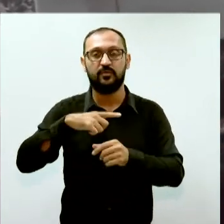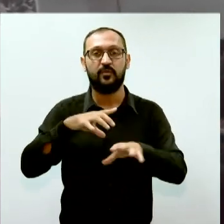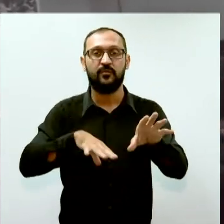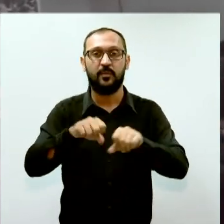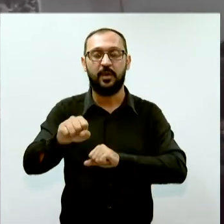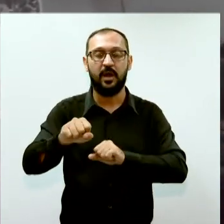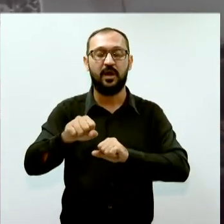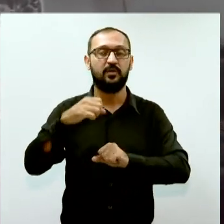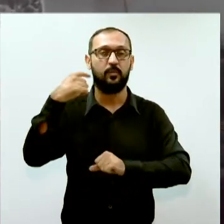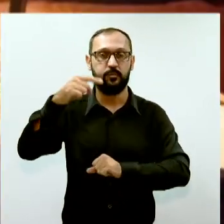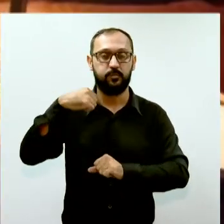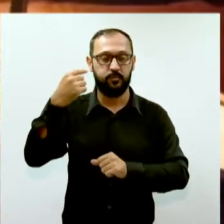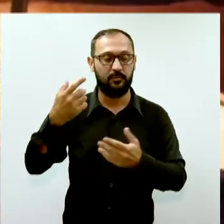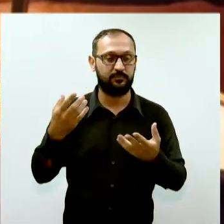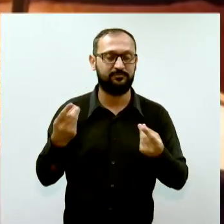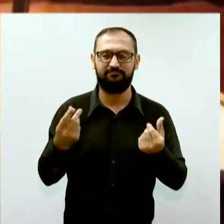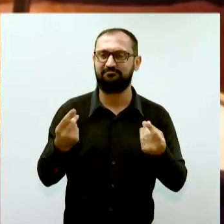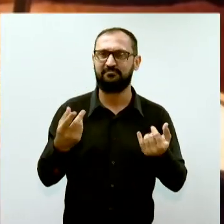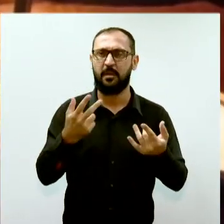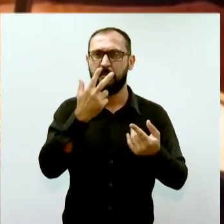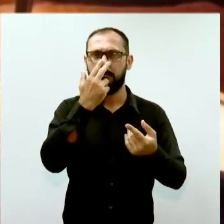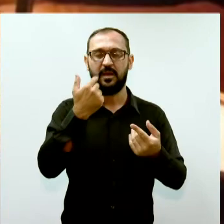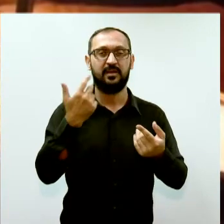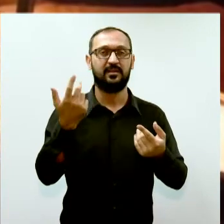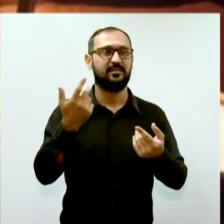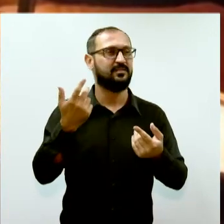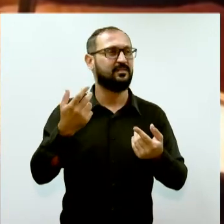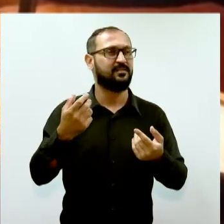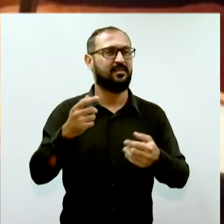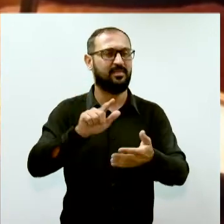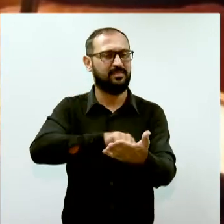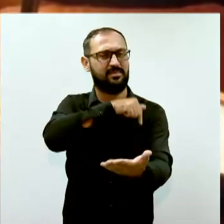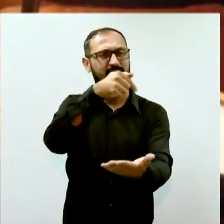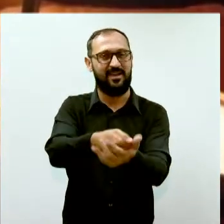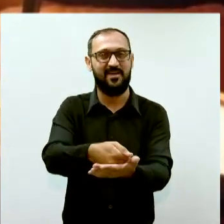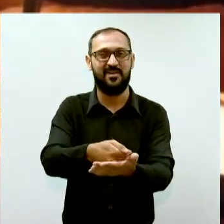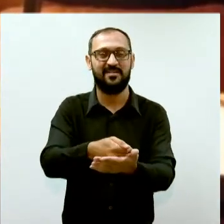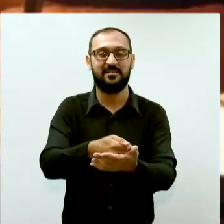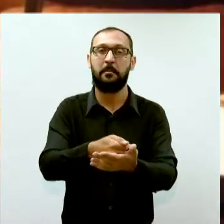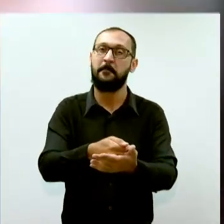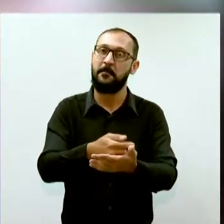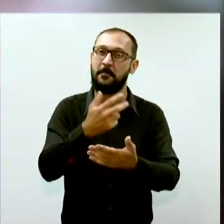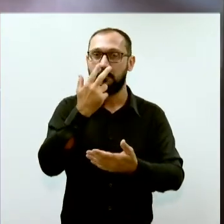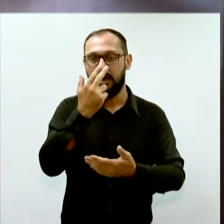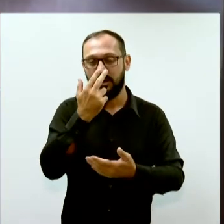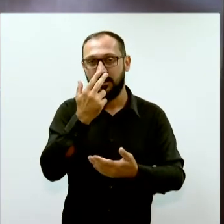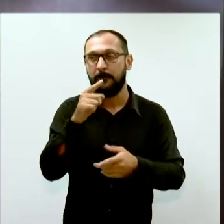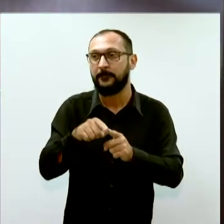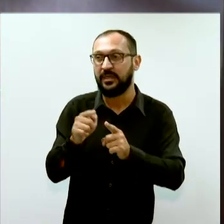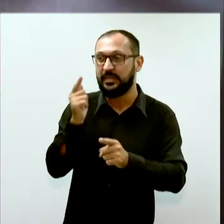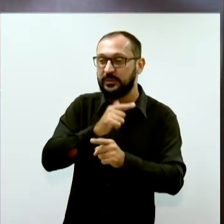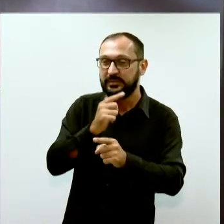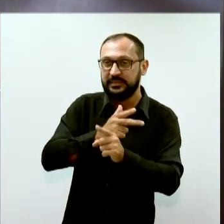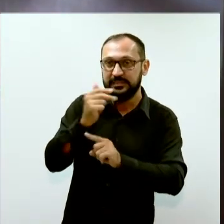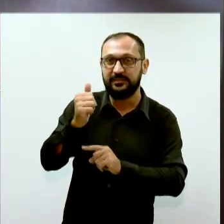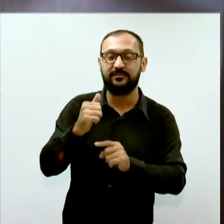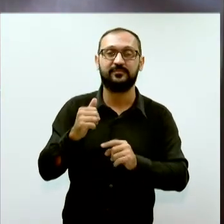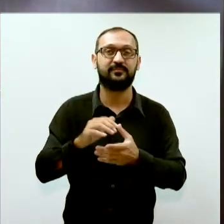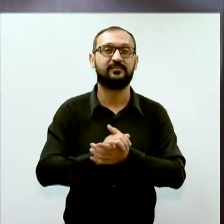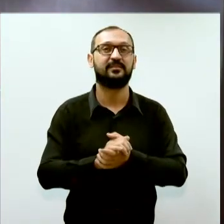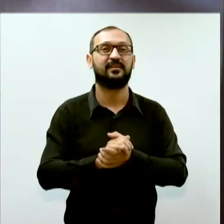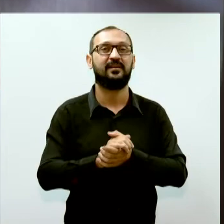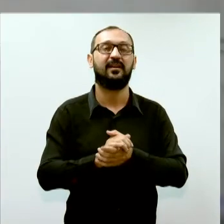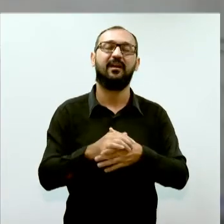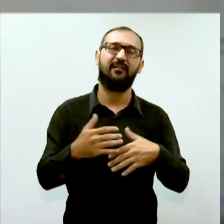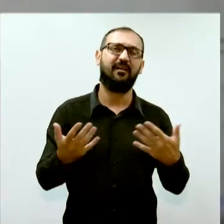Sul fazer direito. Parecem coisas feitas meio no susto, né? E que deram certo, né?